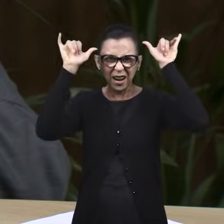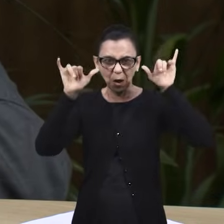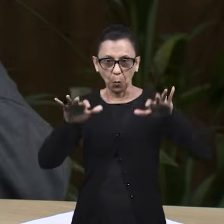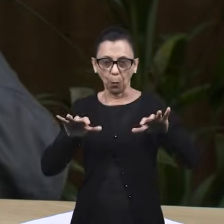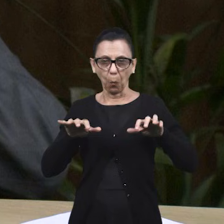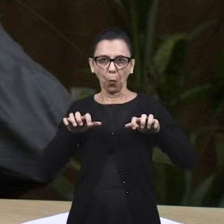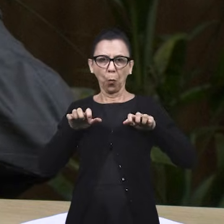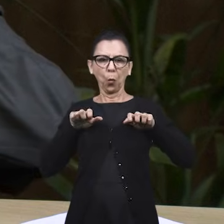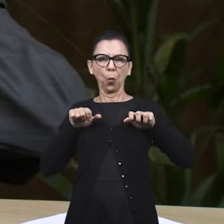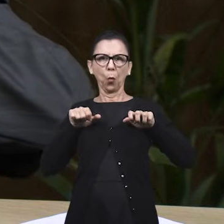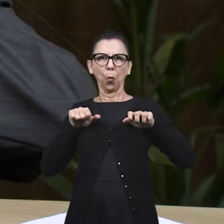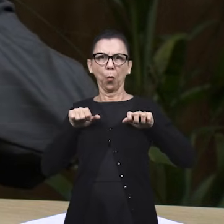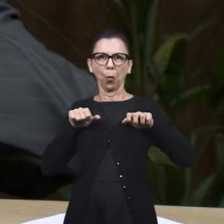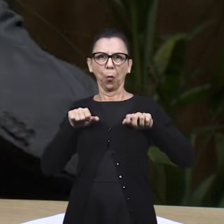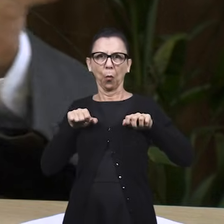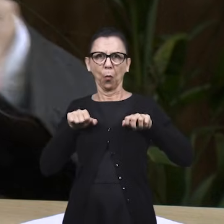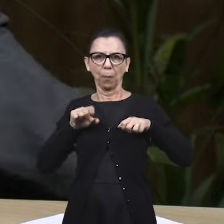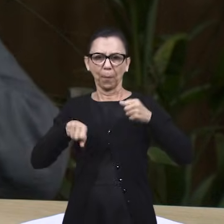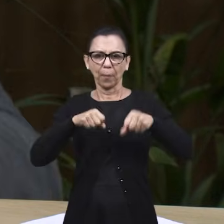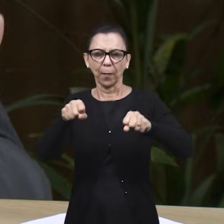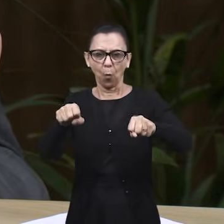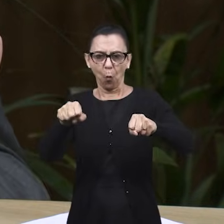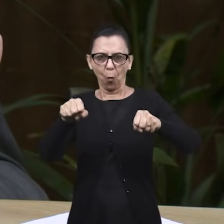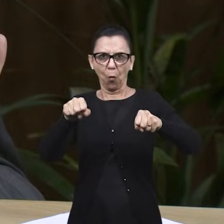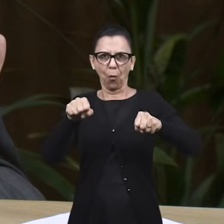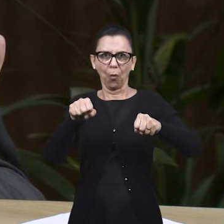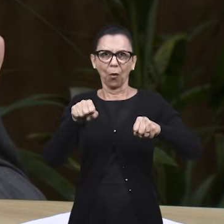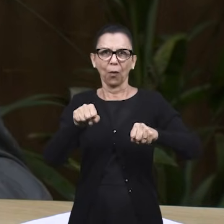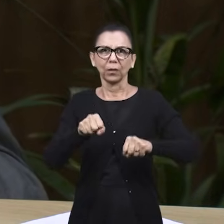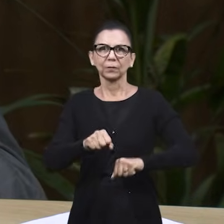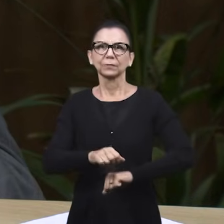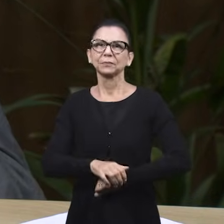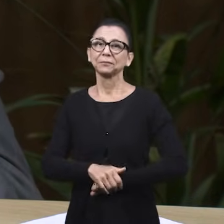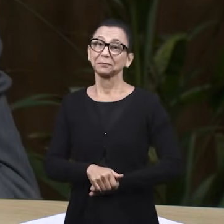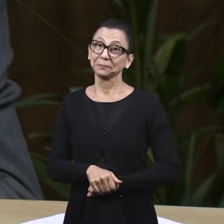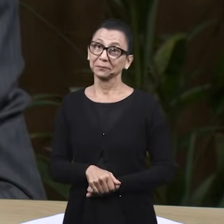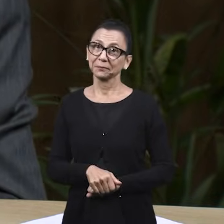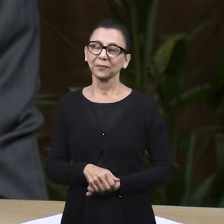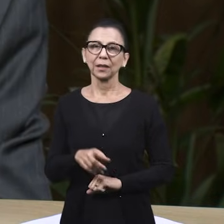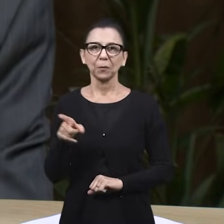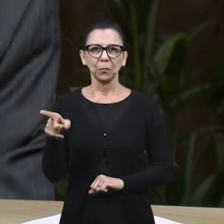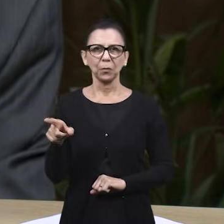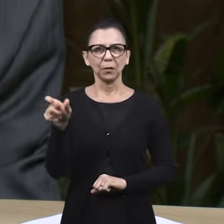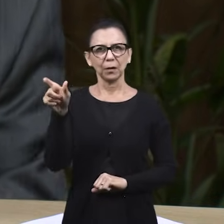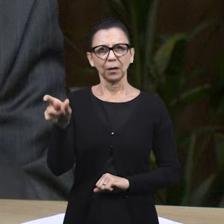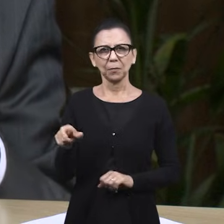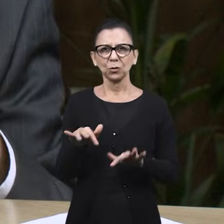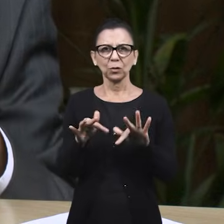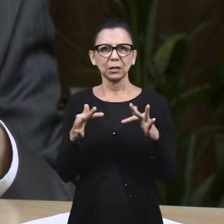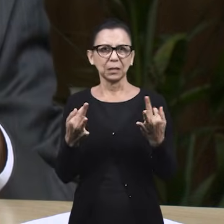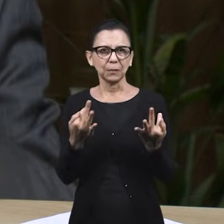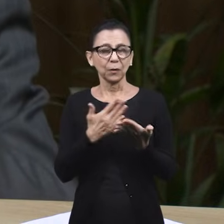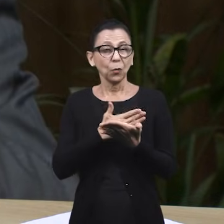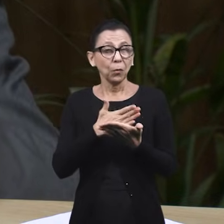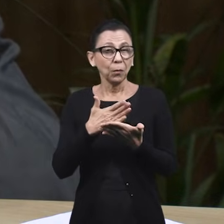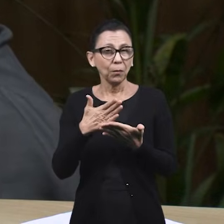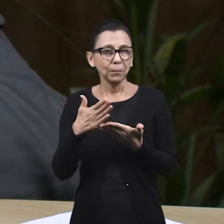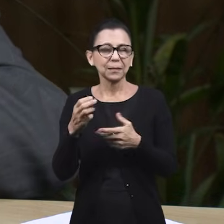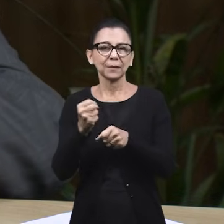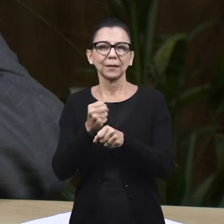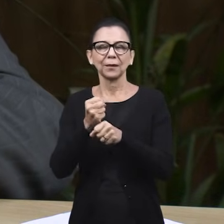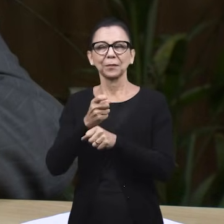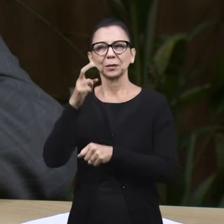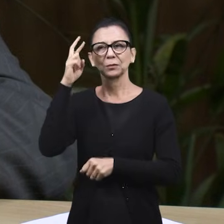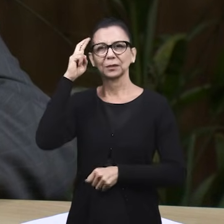ele opera de forma, sem regras, de forma extraordinária. Agora, nós que já temos um certo conhecimento,